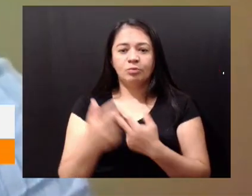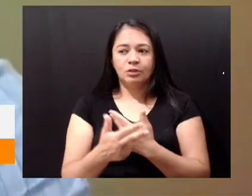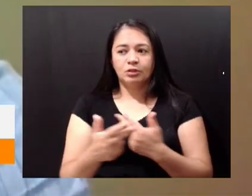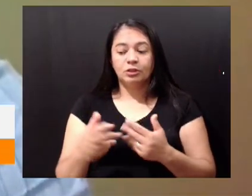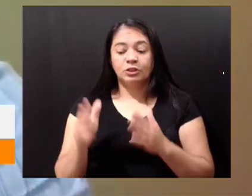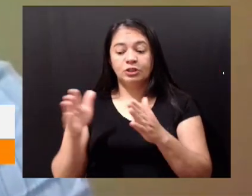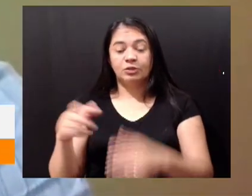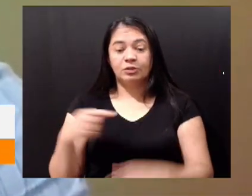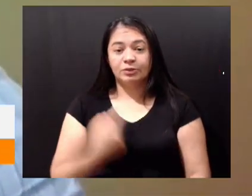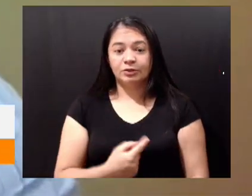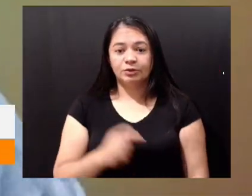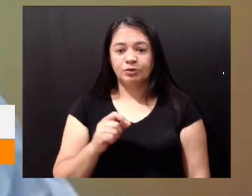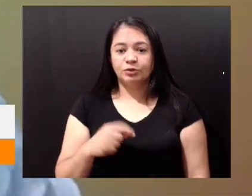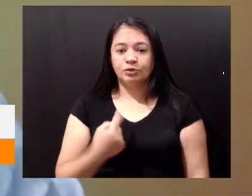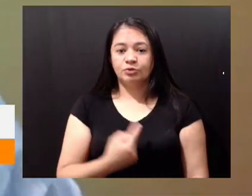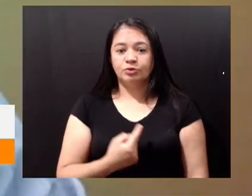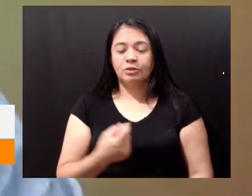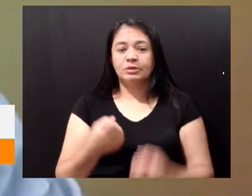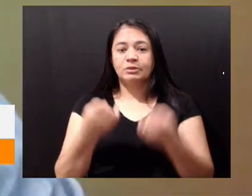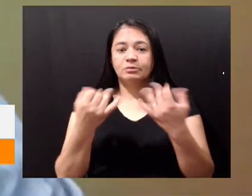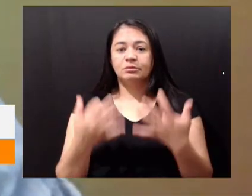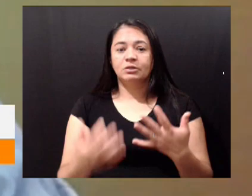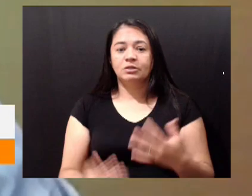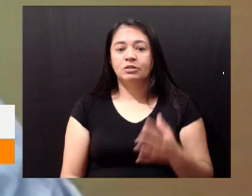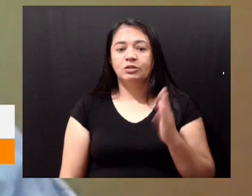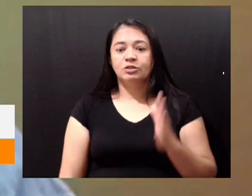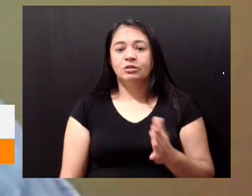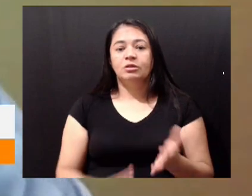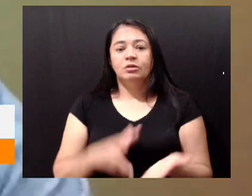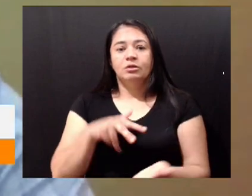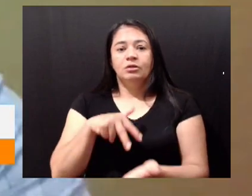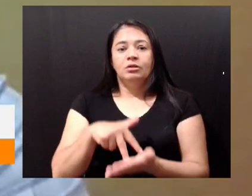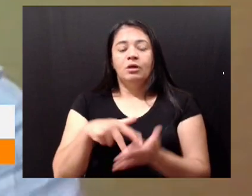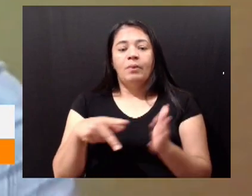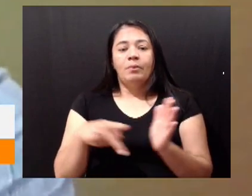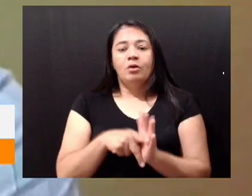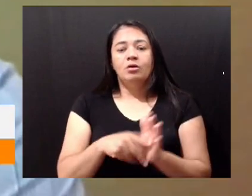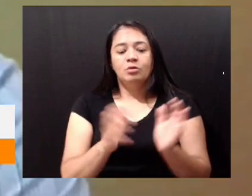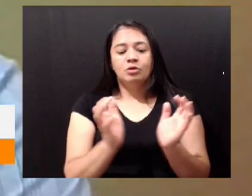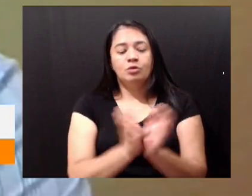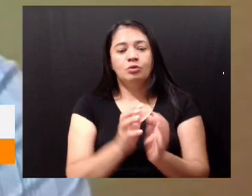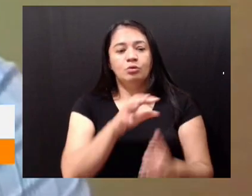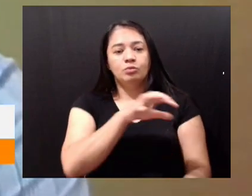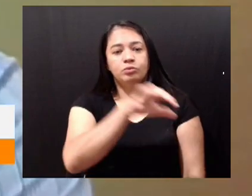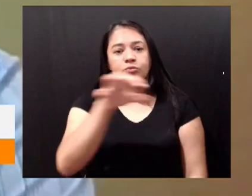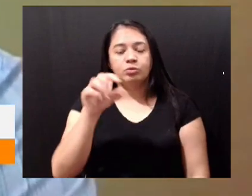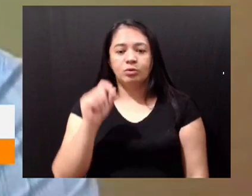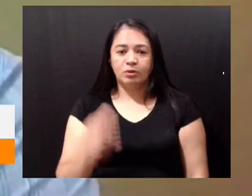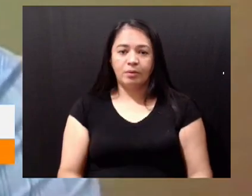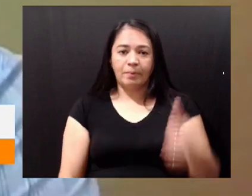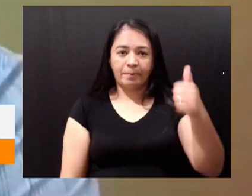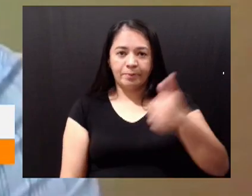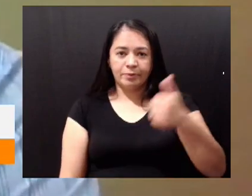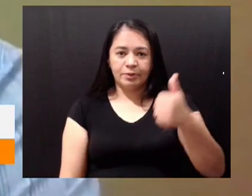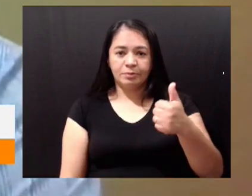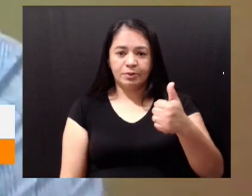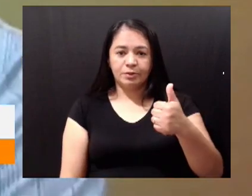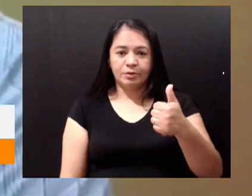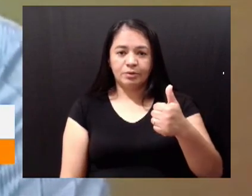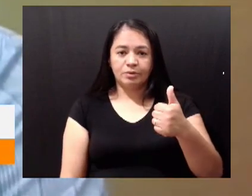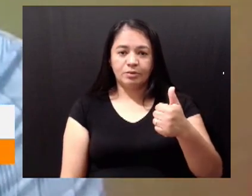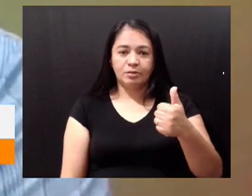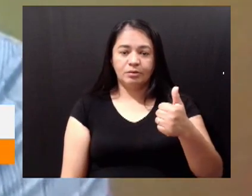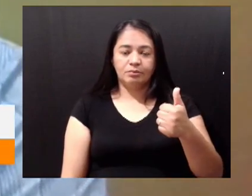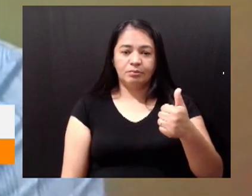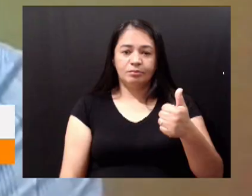nosso parecer, e tem sido posicionamento dos conselhos regionais, é de que, primeiro, não é uma atividade regulamentada, né?